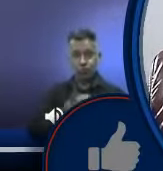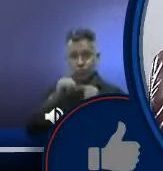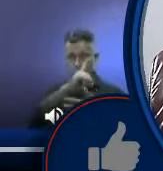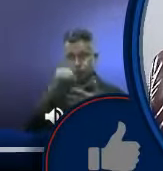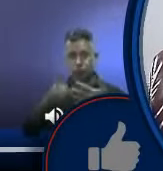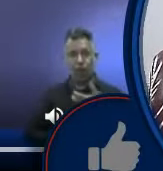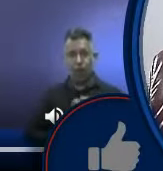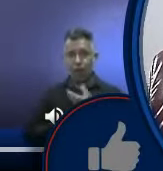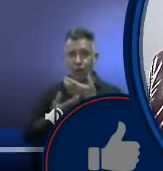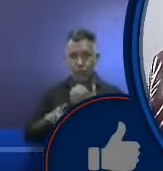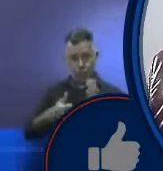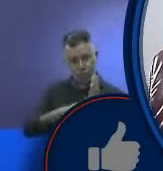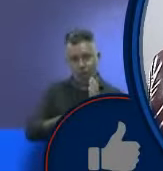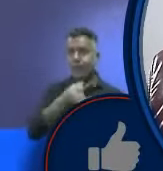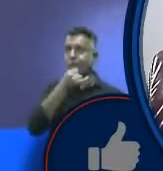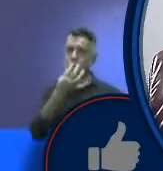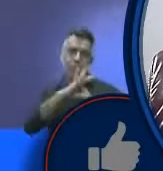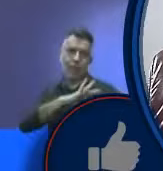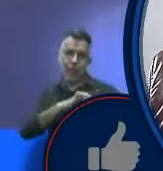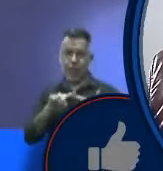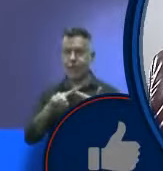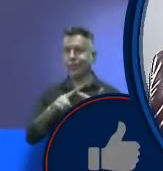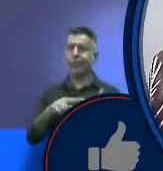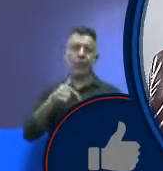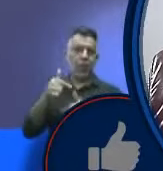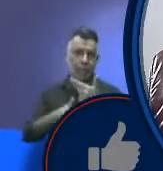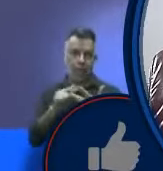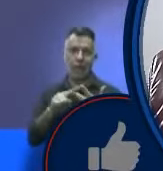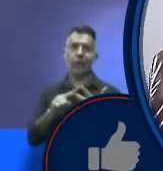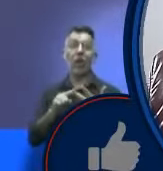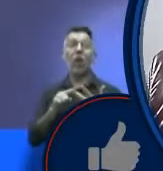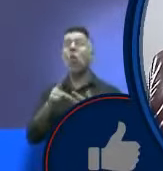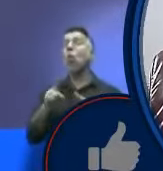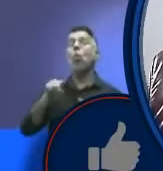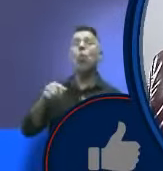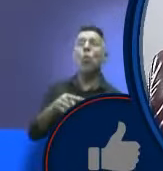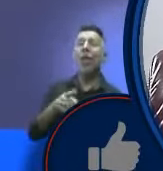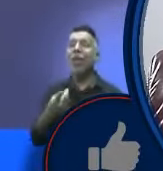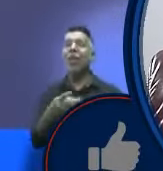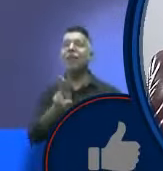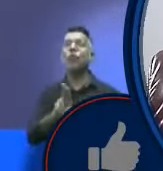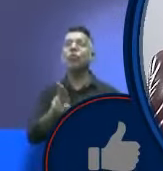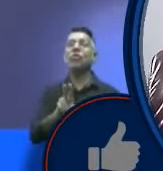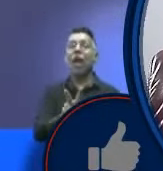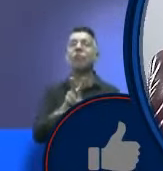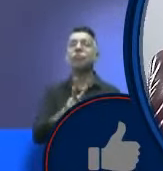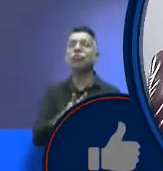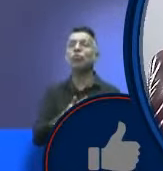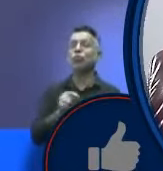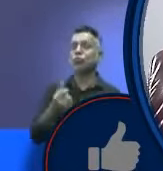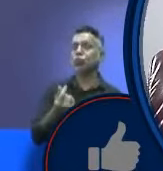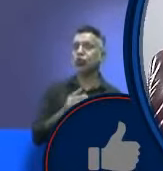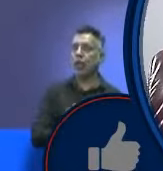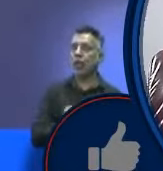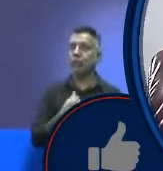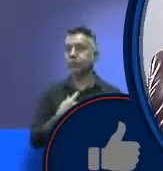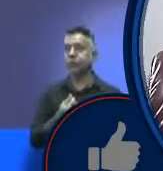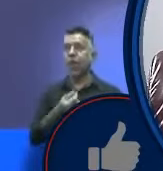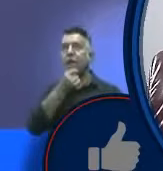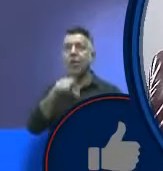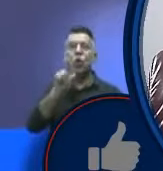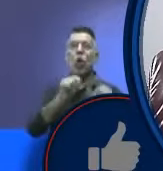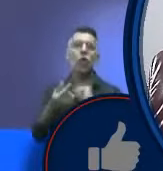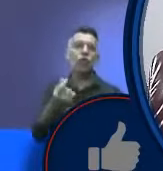dados, como renda mensal, ocupação e para qual finalidade ele usará o dinheiro. Escolhe o